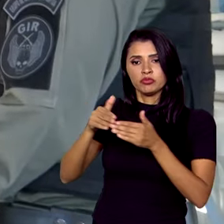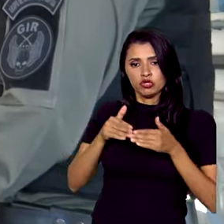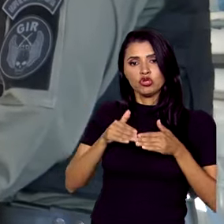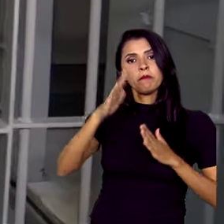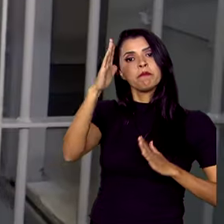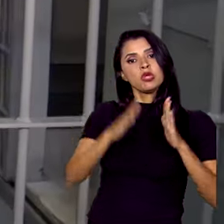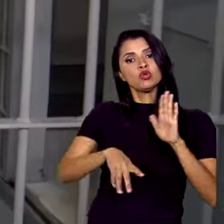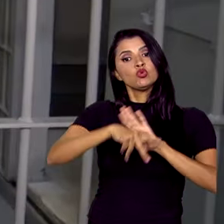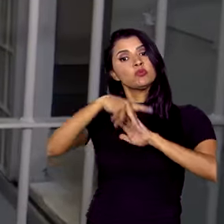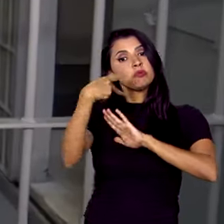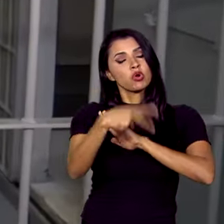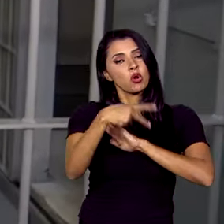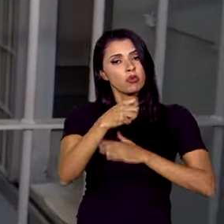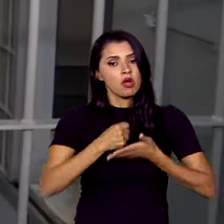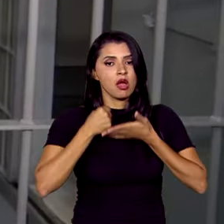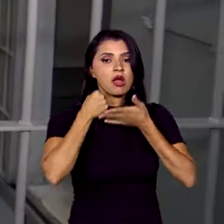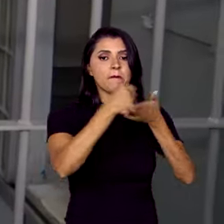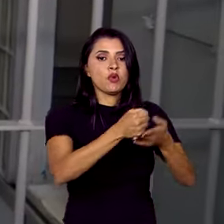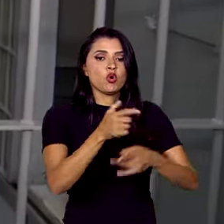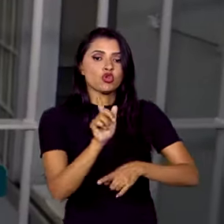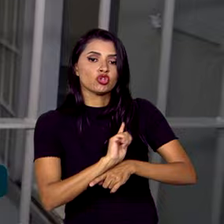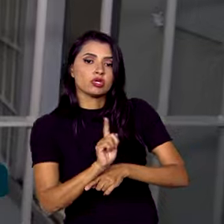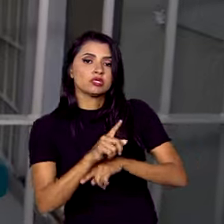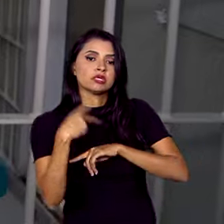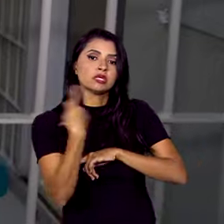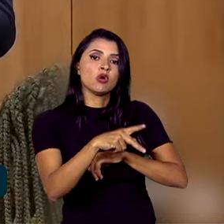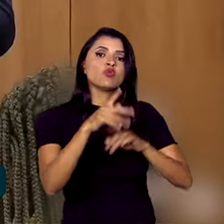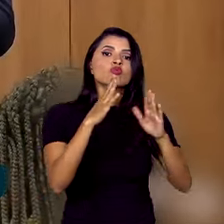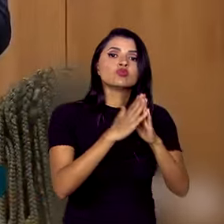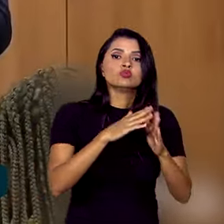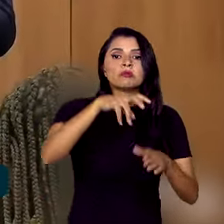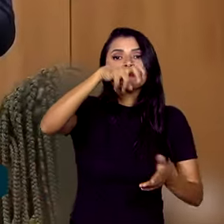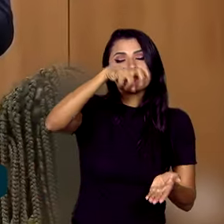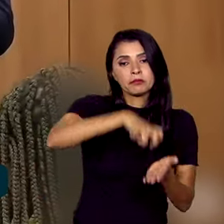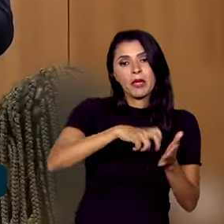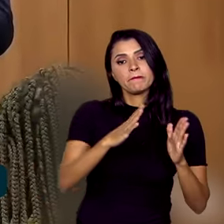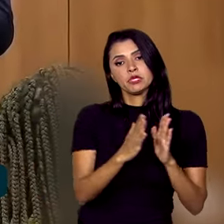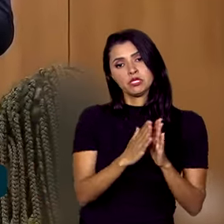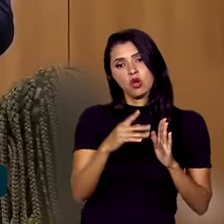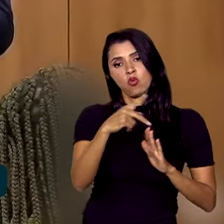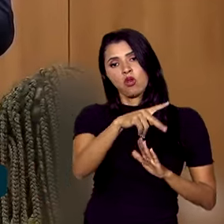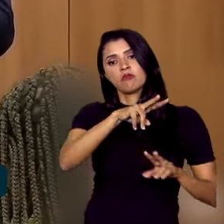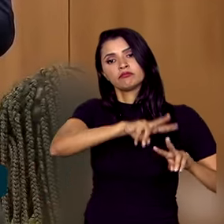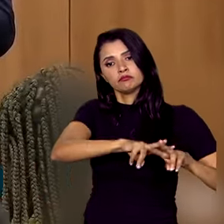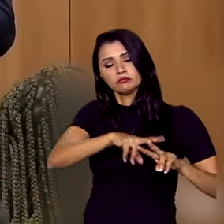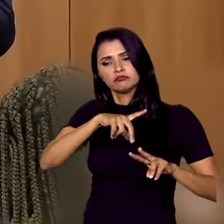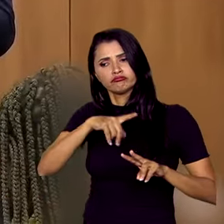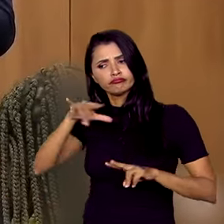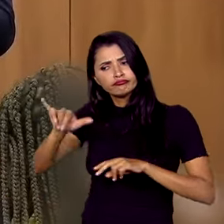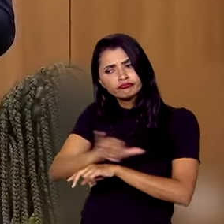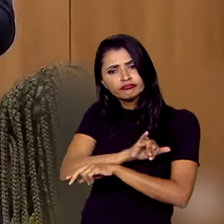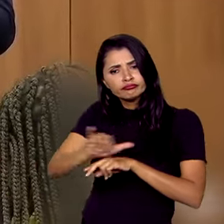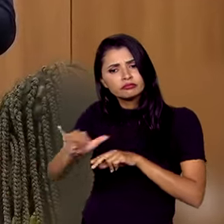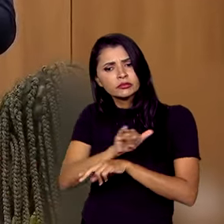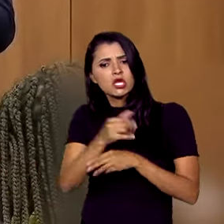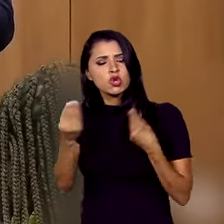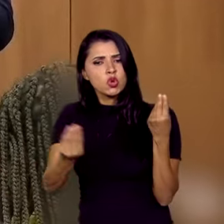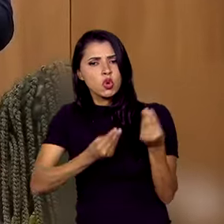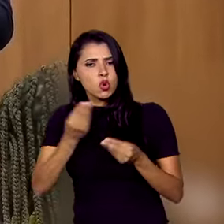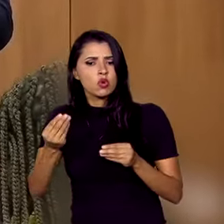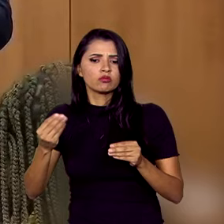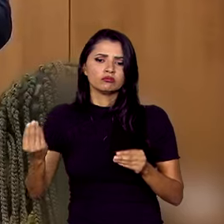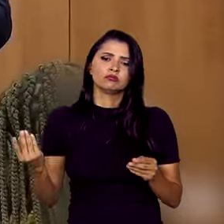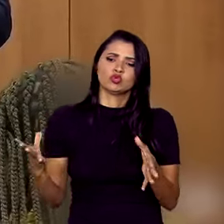específicos no apoio à gestão de estabelecimentos penais estamos planejando ações estratégicas episódicas e